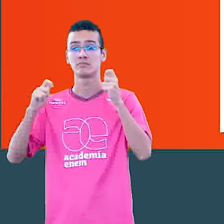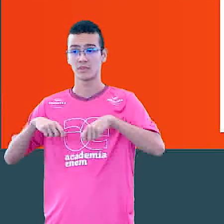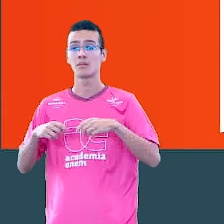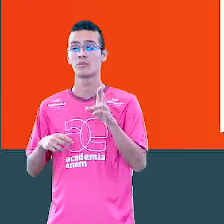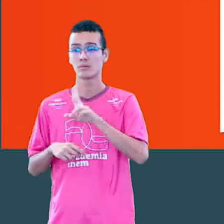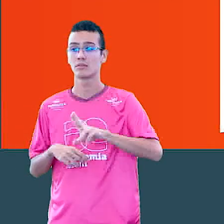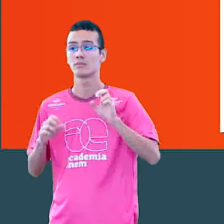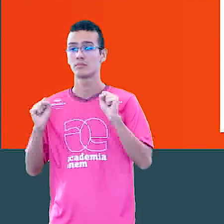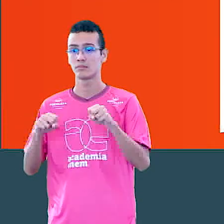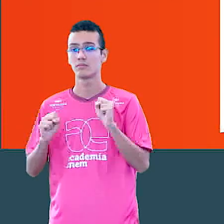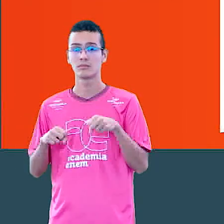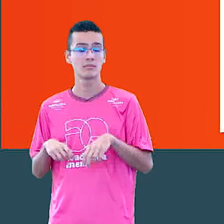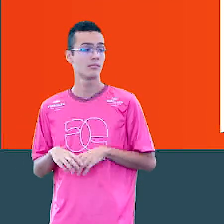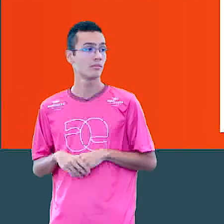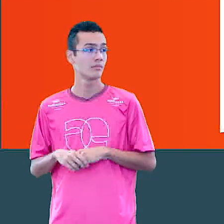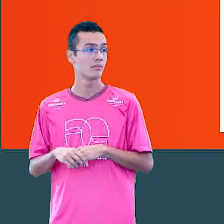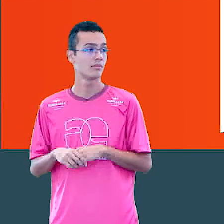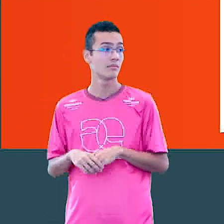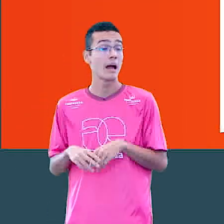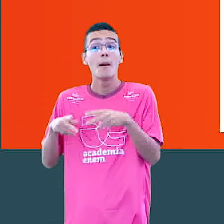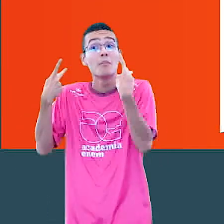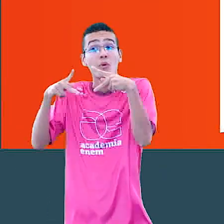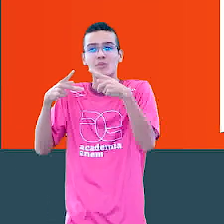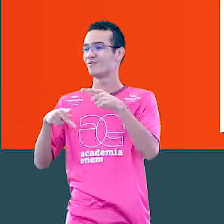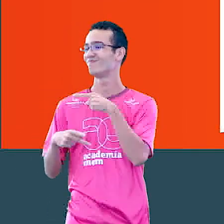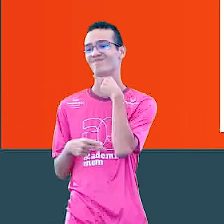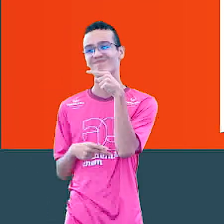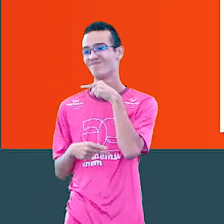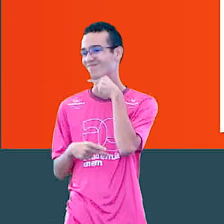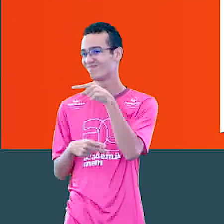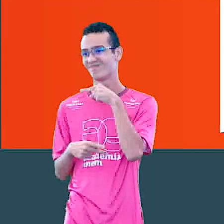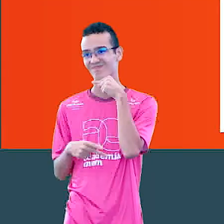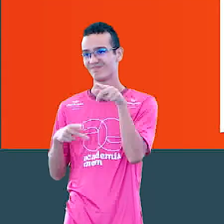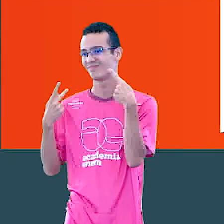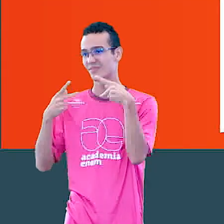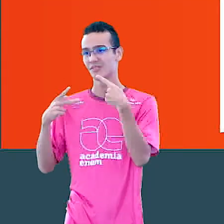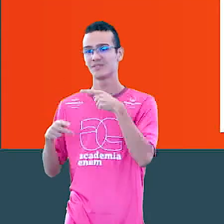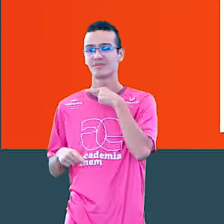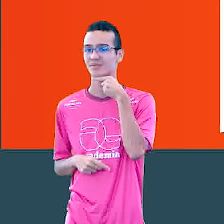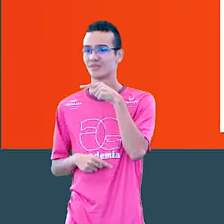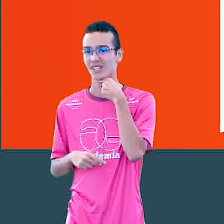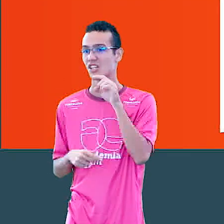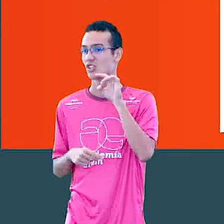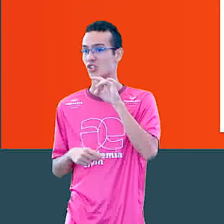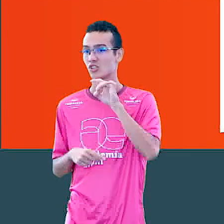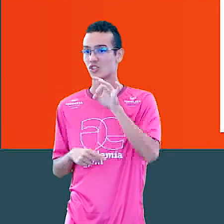sem problema. ProUni não. Tá? ProUni não. O ProUni ele só é